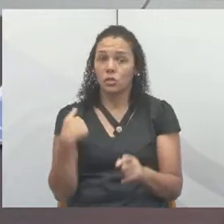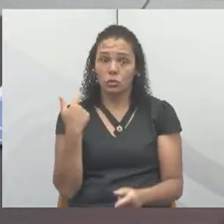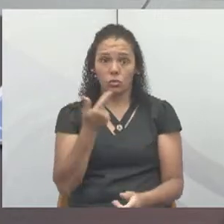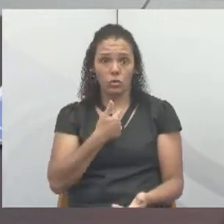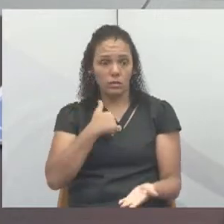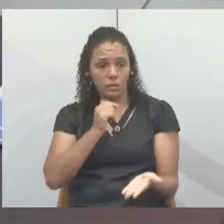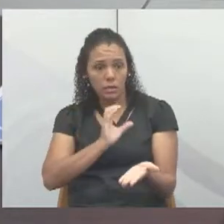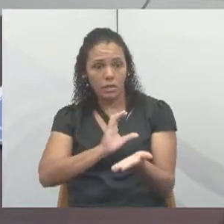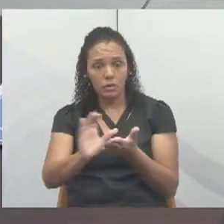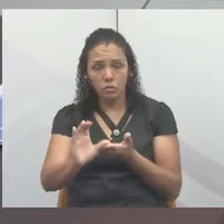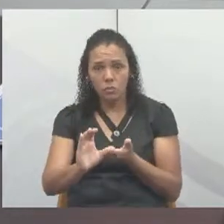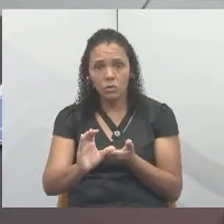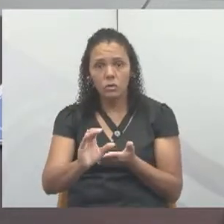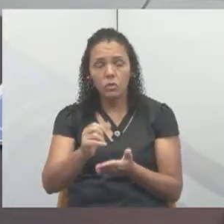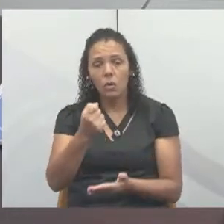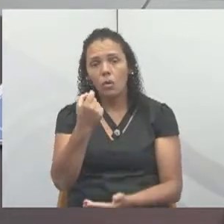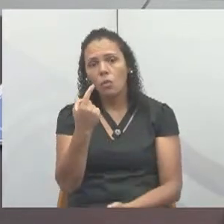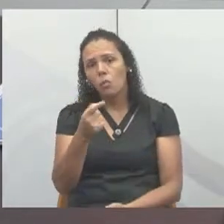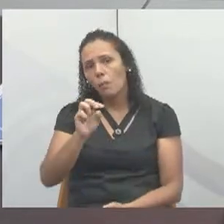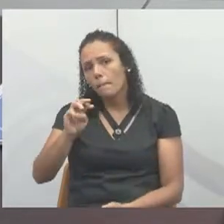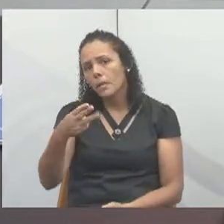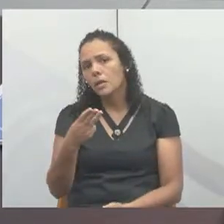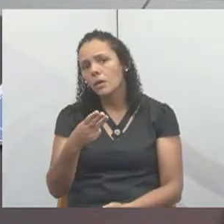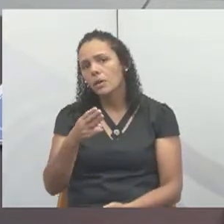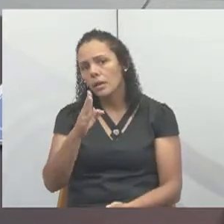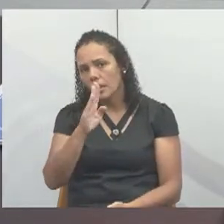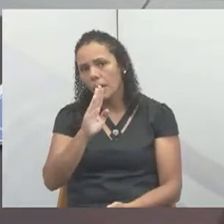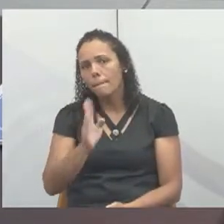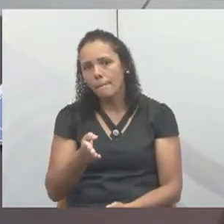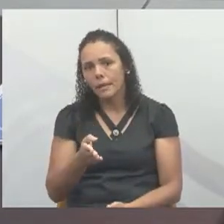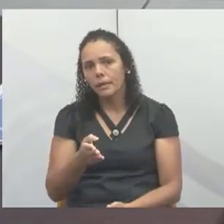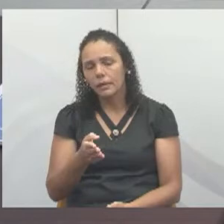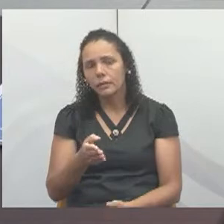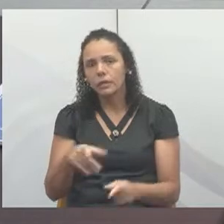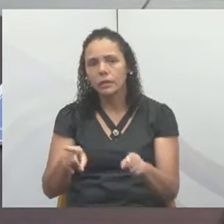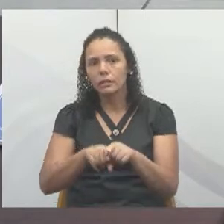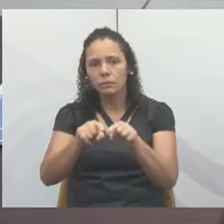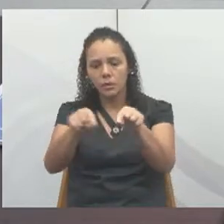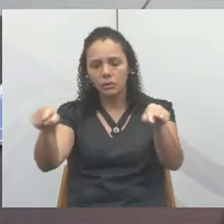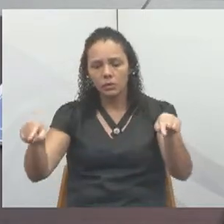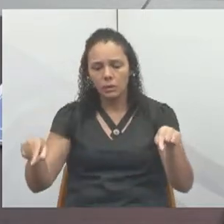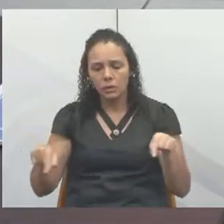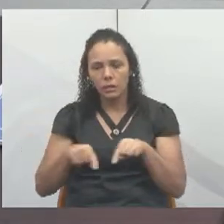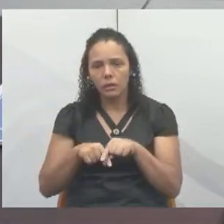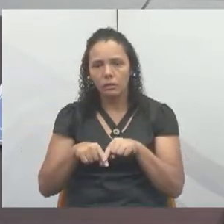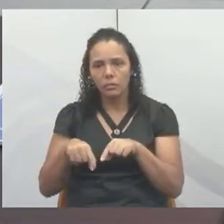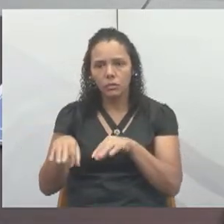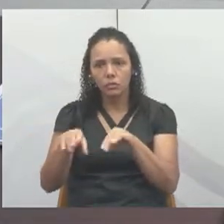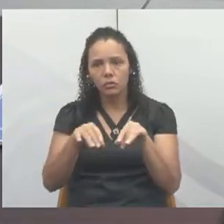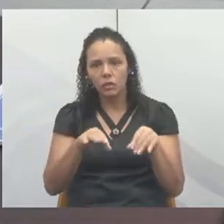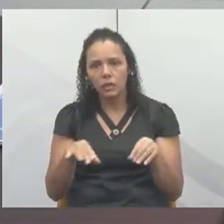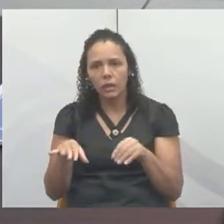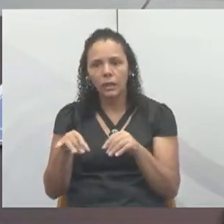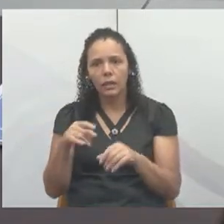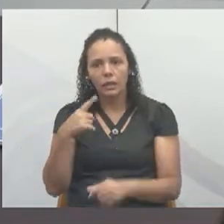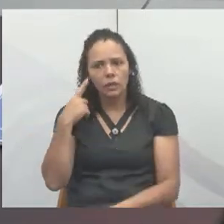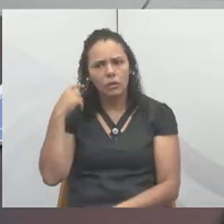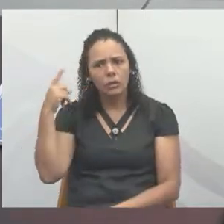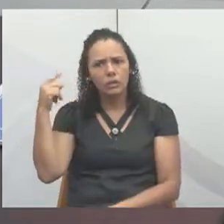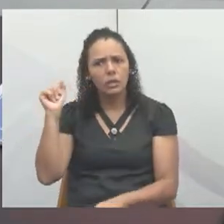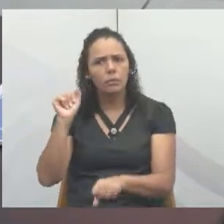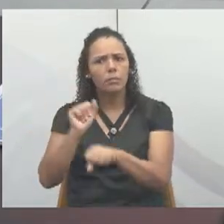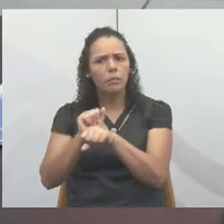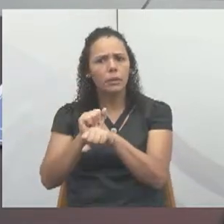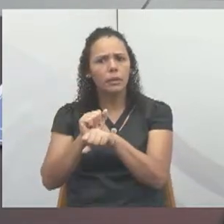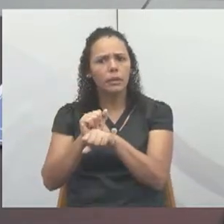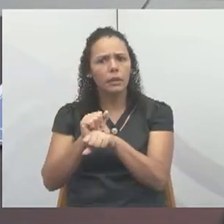para que possa ser feito isso, mesma coisa eu estou dizendo o campo de areia que foi falado com... Já foi? Não parou na hora